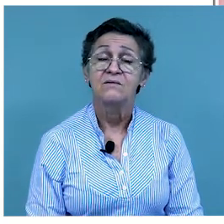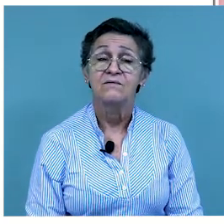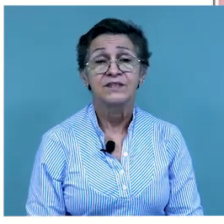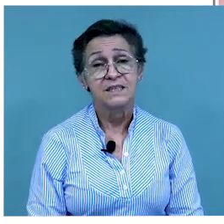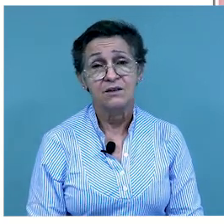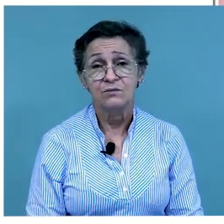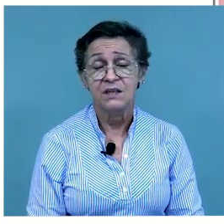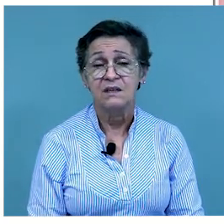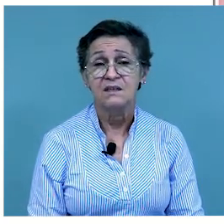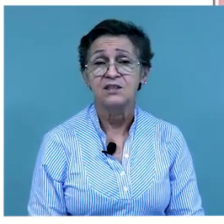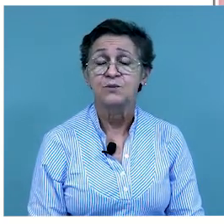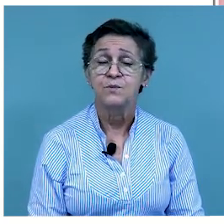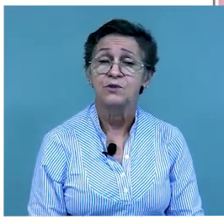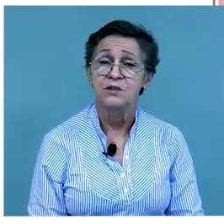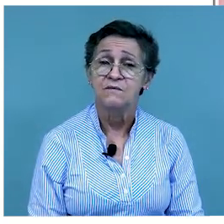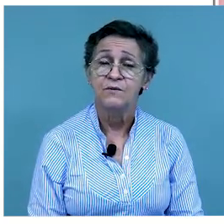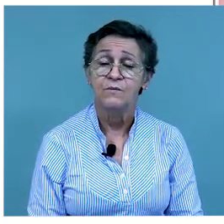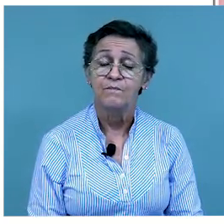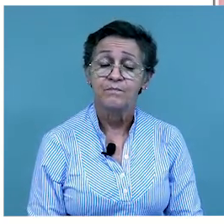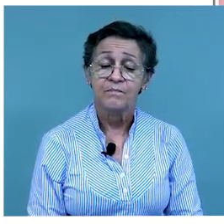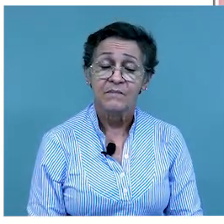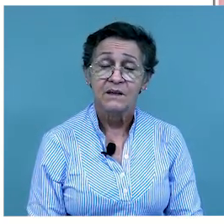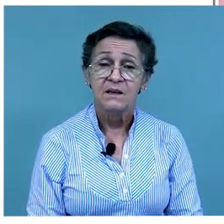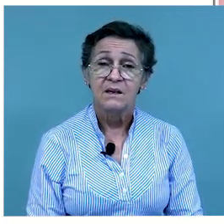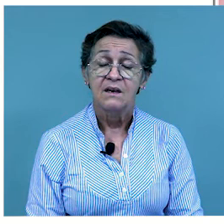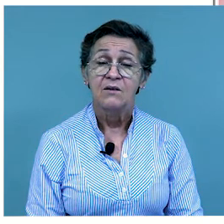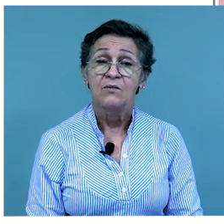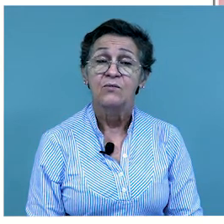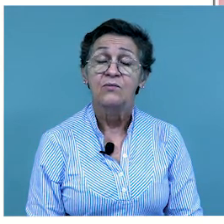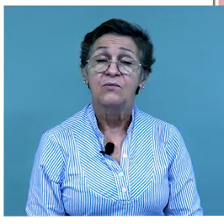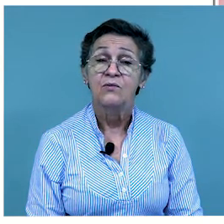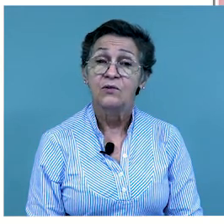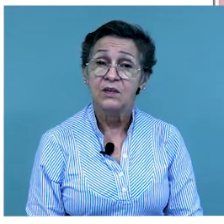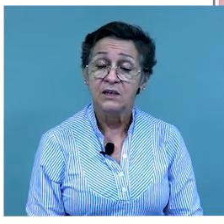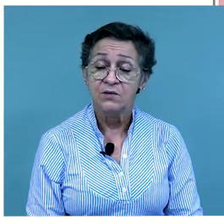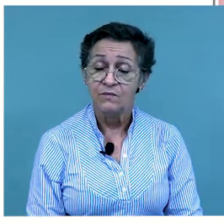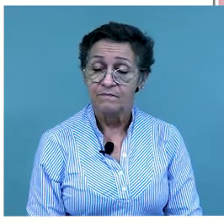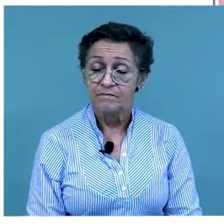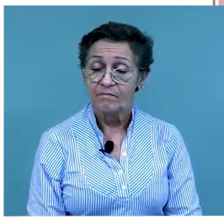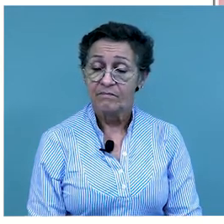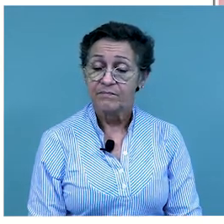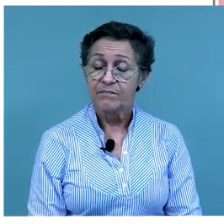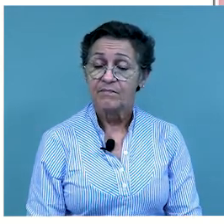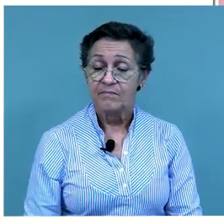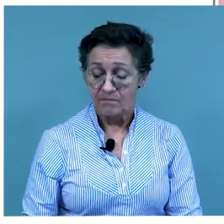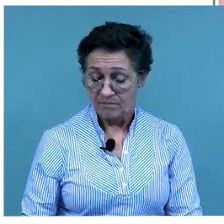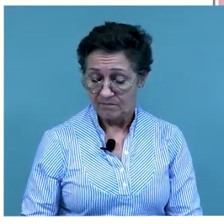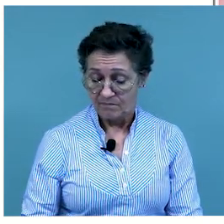caso você não tenha disponível o colírio